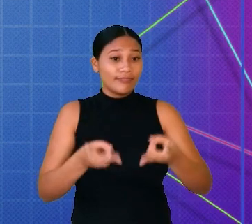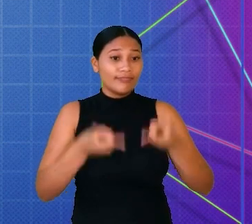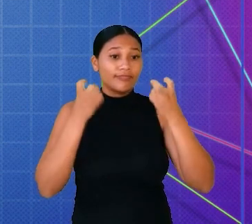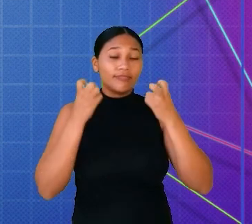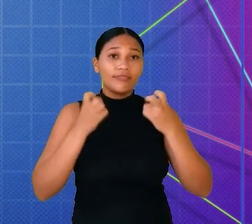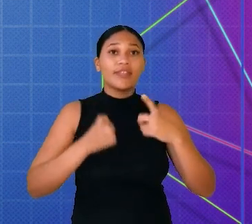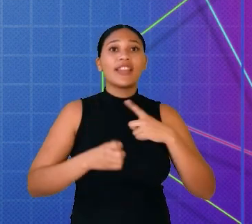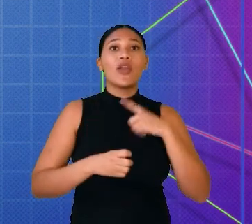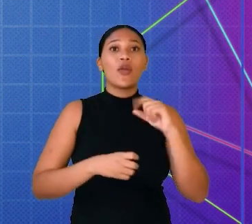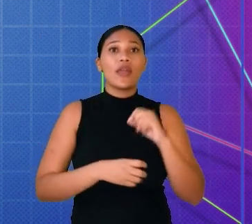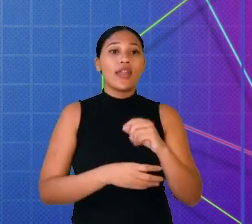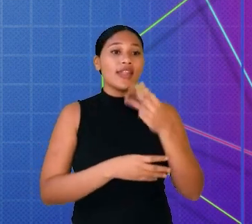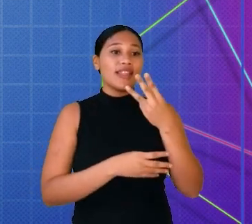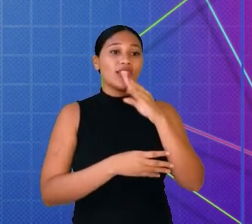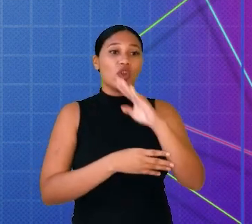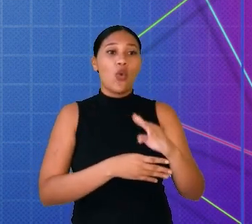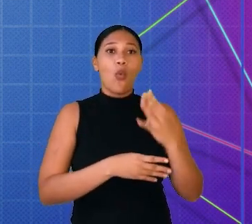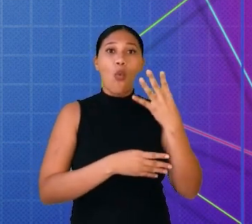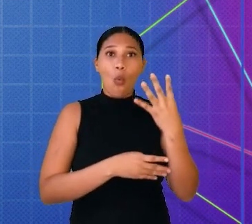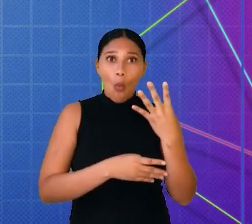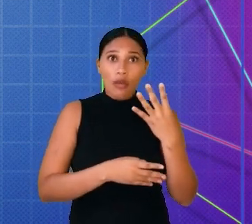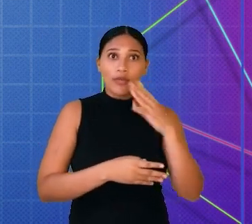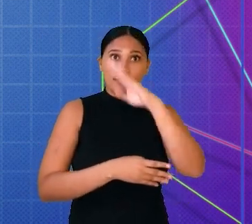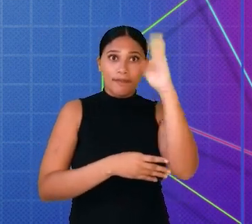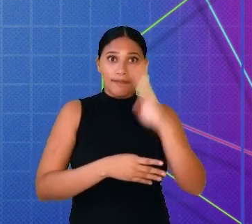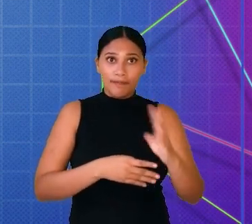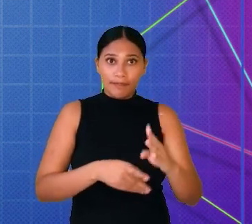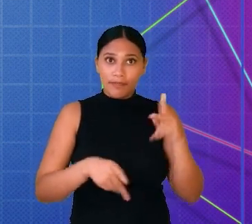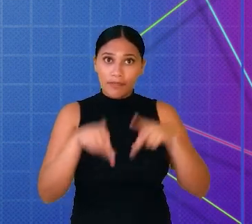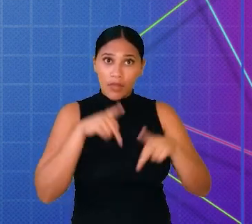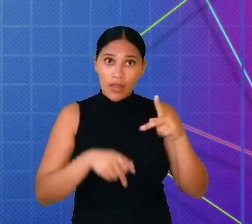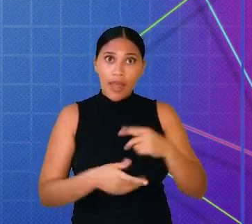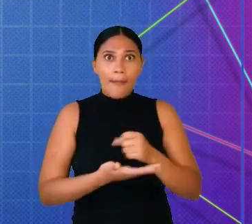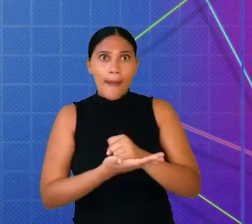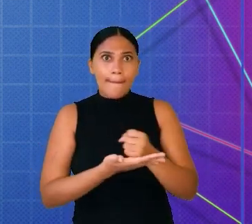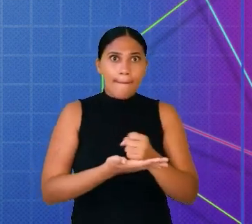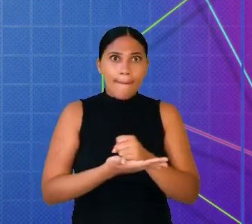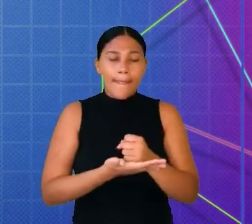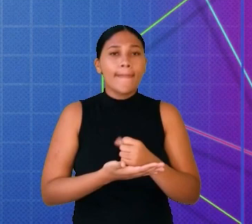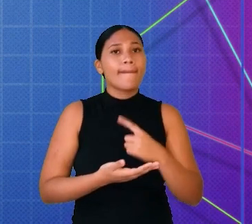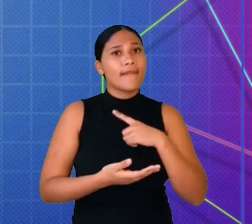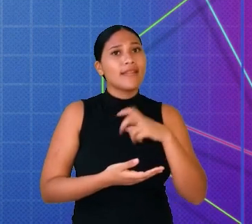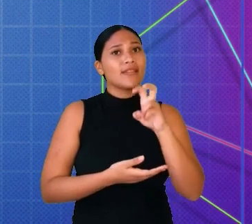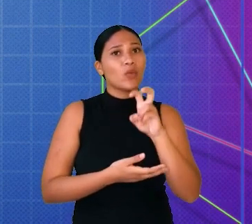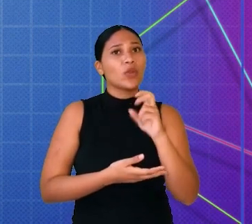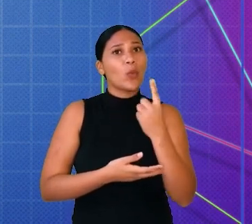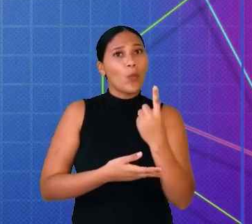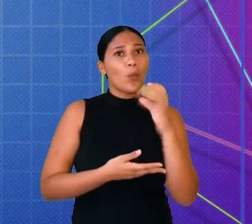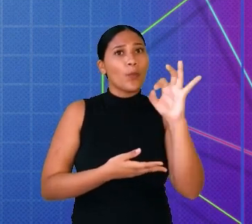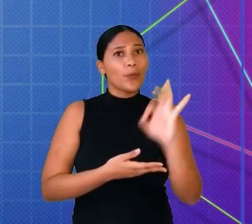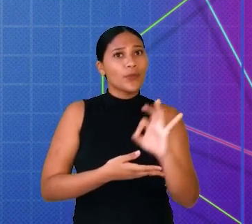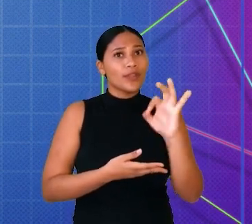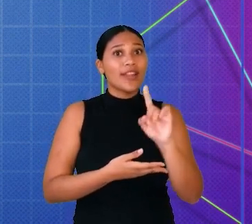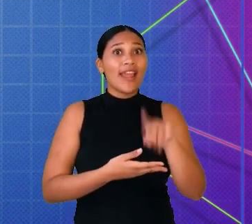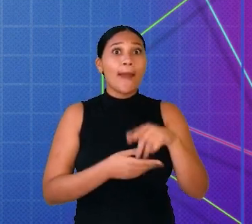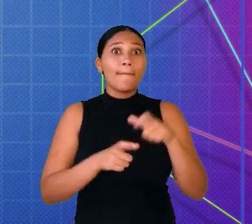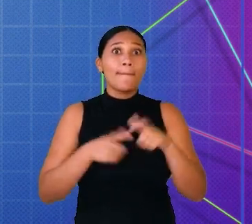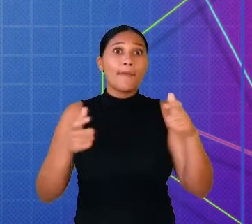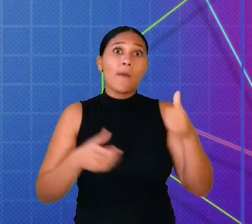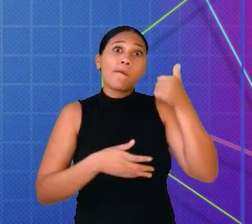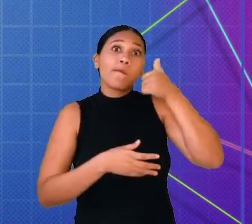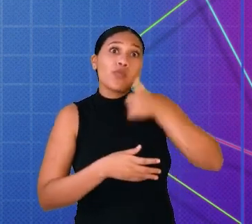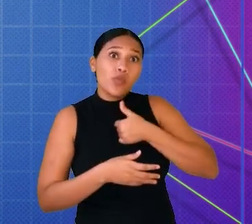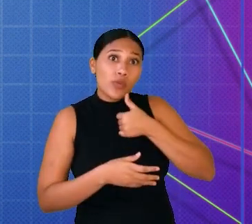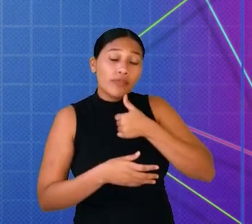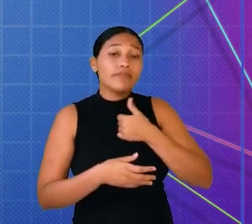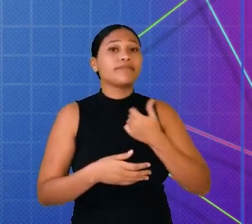podemos observar que quase 3/4 da população brasileira joga algum tipo de jogo eletrônico, tendo 51% desse contingente sendo formado